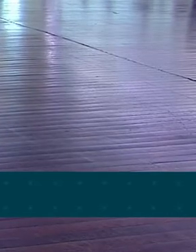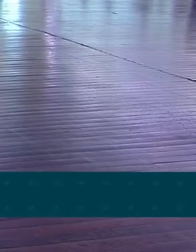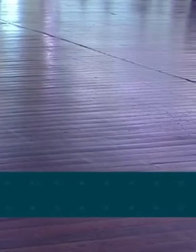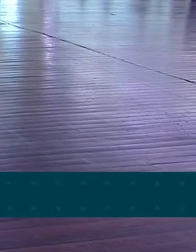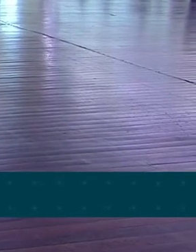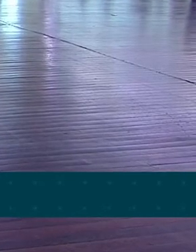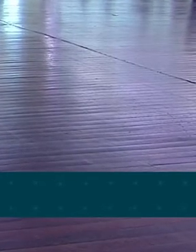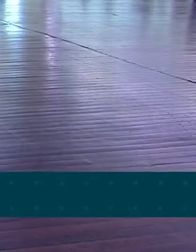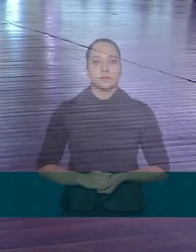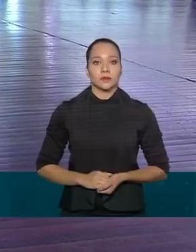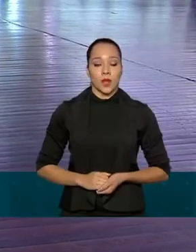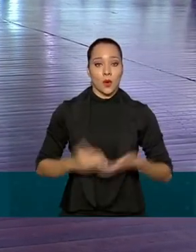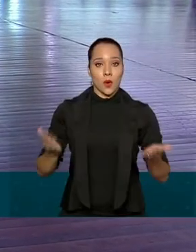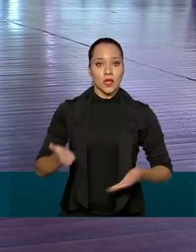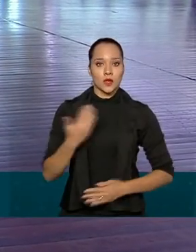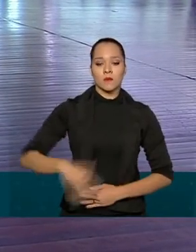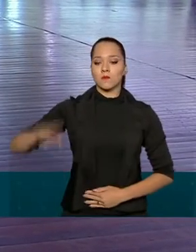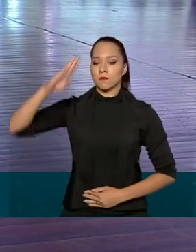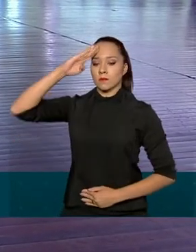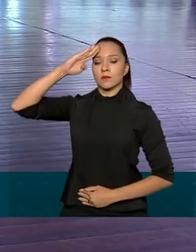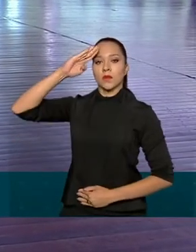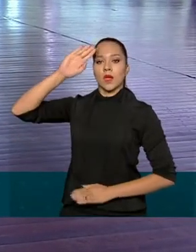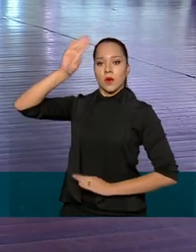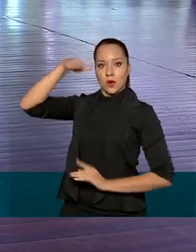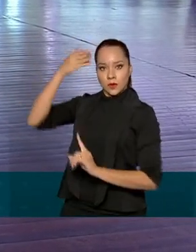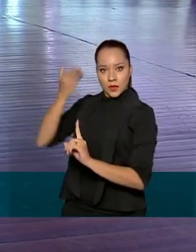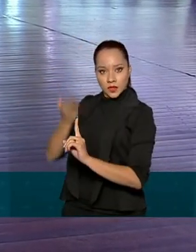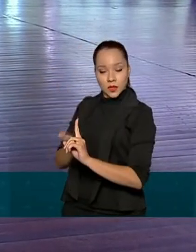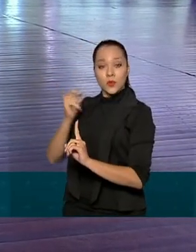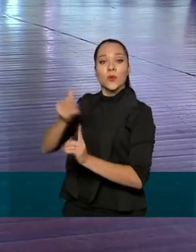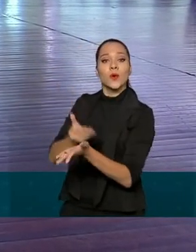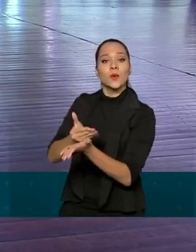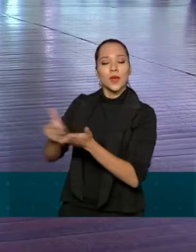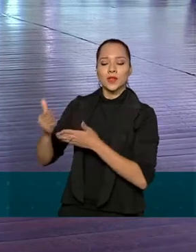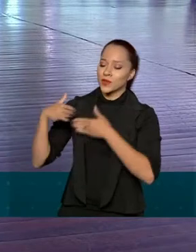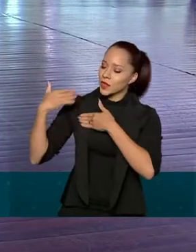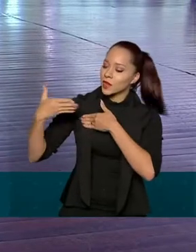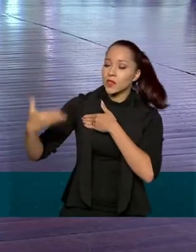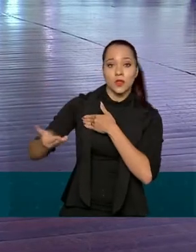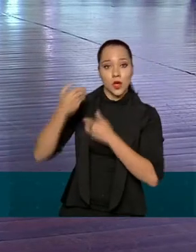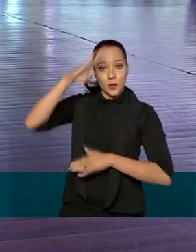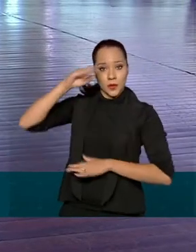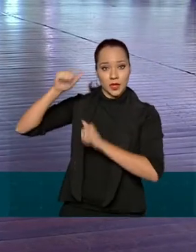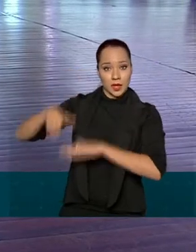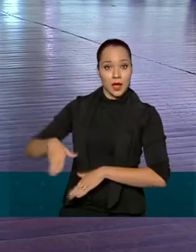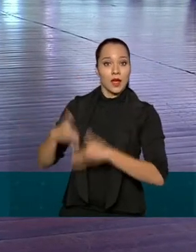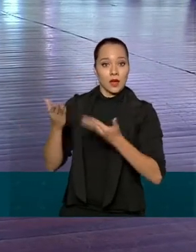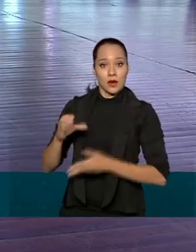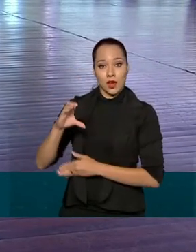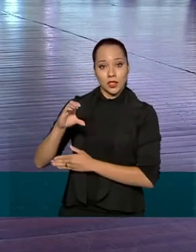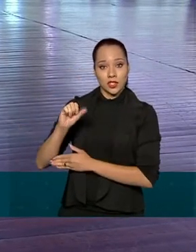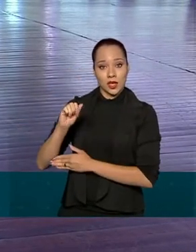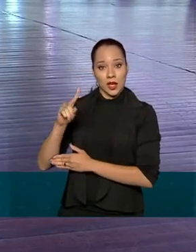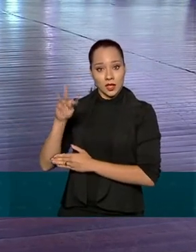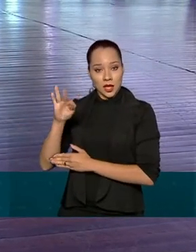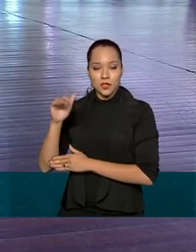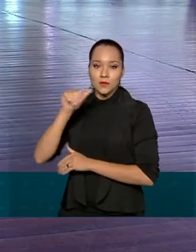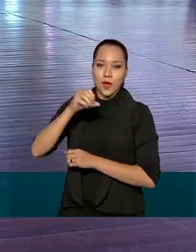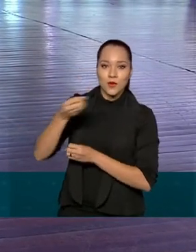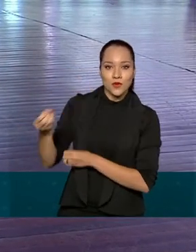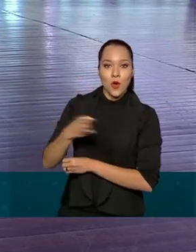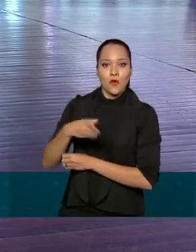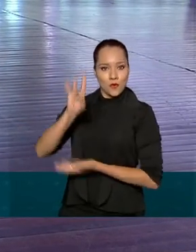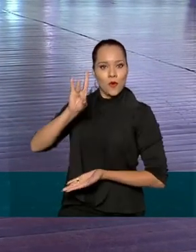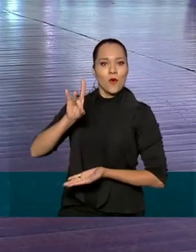é com esta continência referencia-se o início da trajetória militar na condição de Cadete para o novo